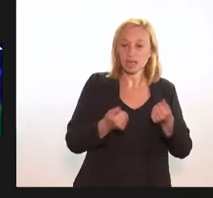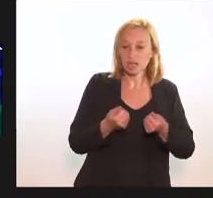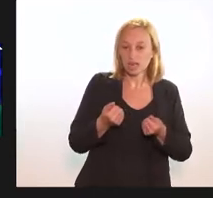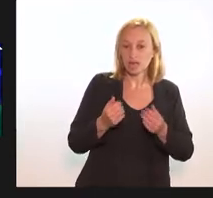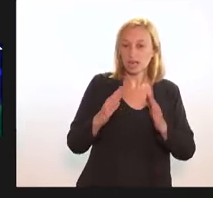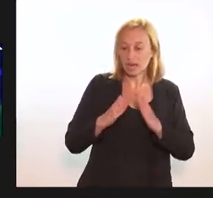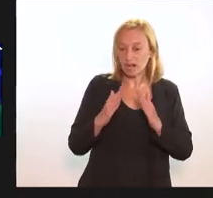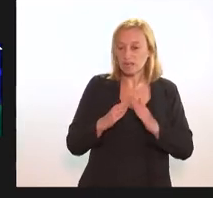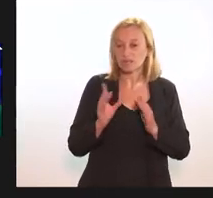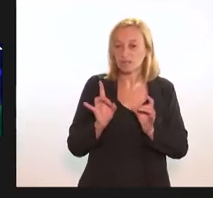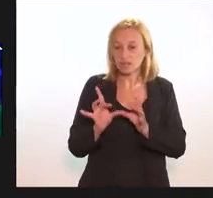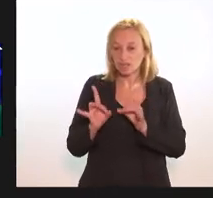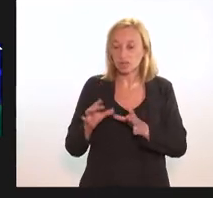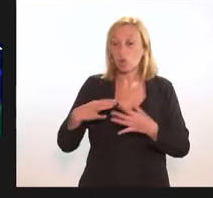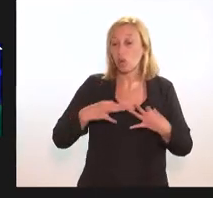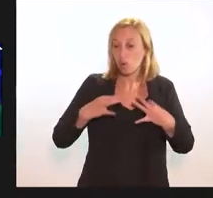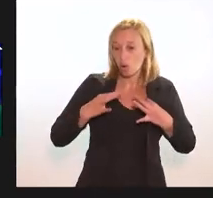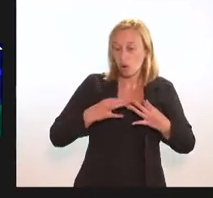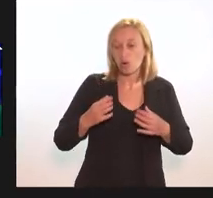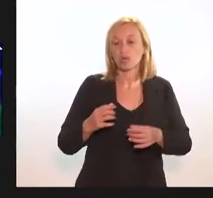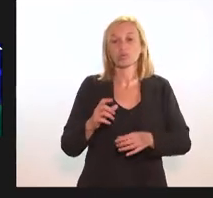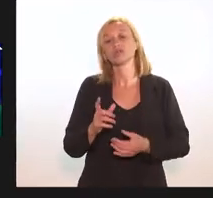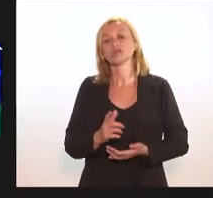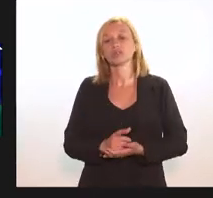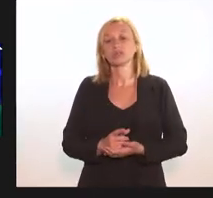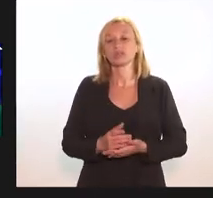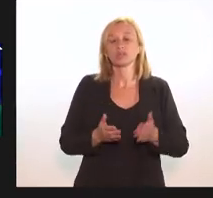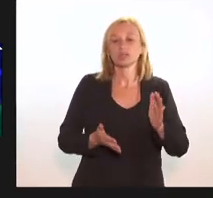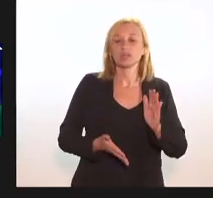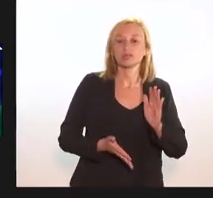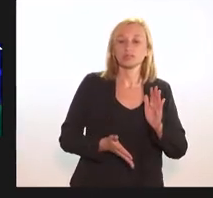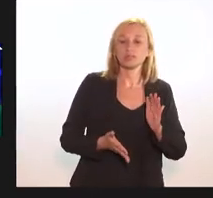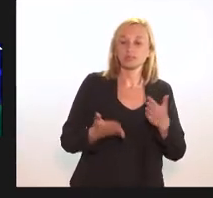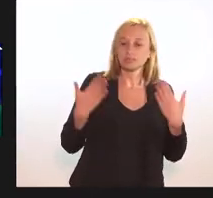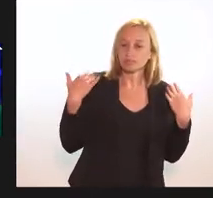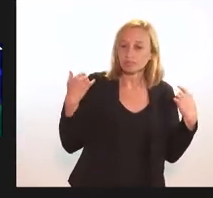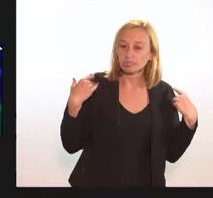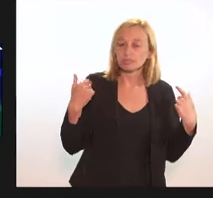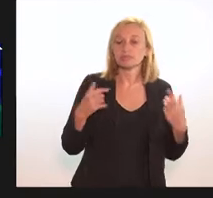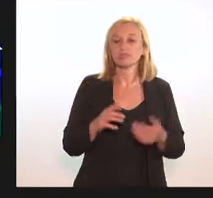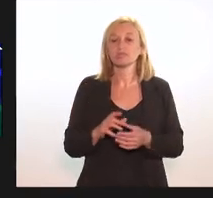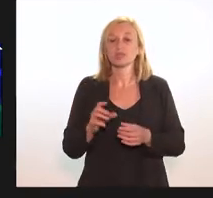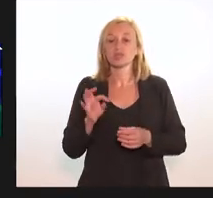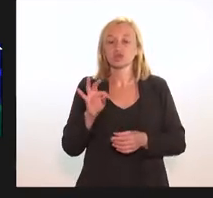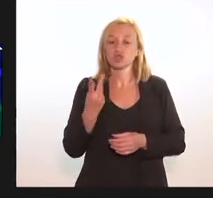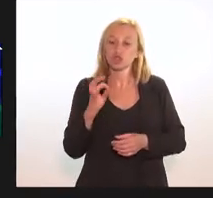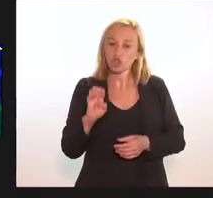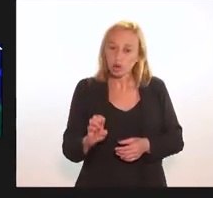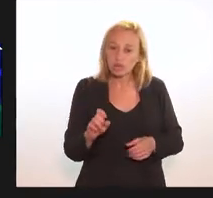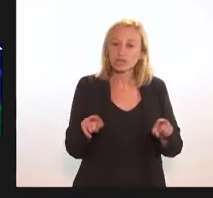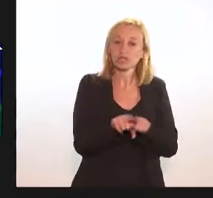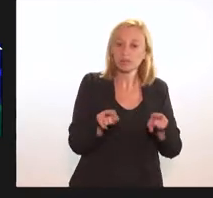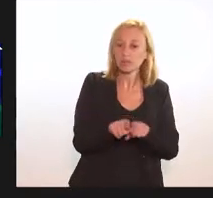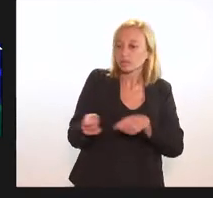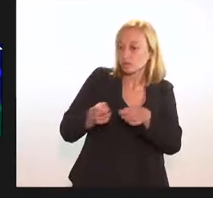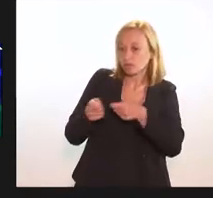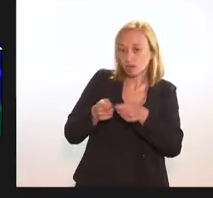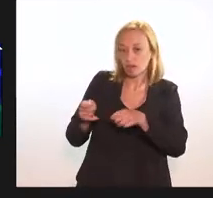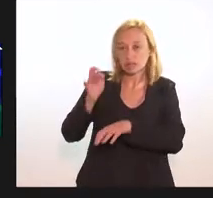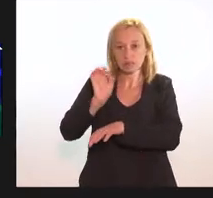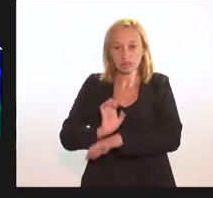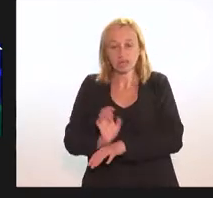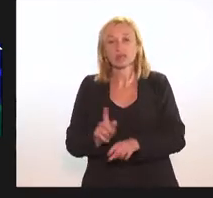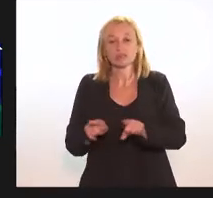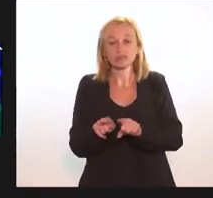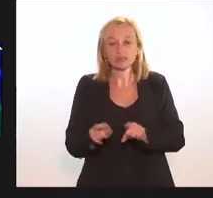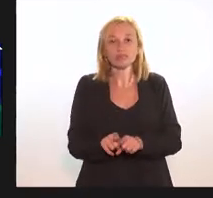roupas que são para passeio, né, do BOPE, do choque, enfim, que também podem ser monetizados pelo Estado,